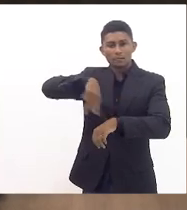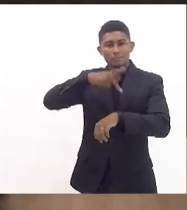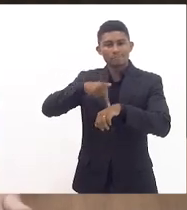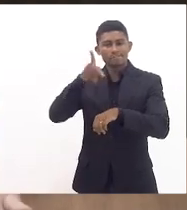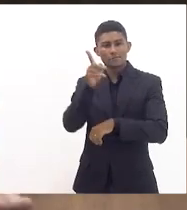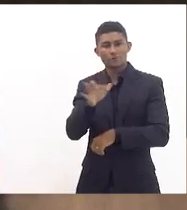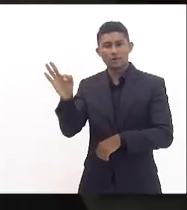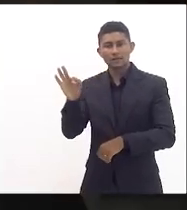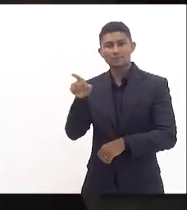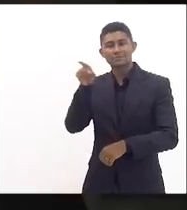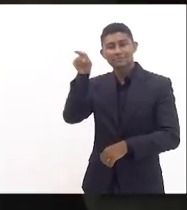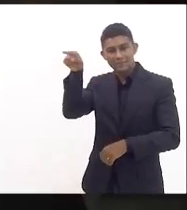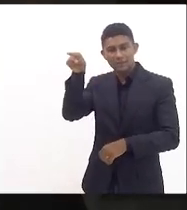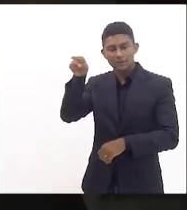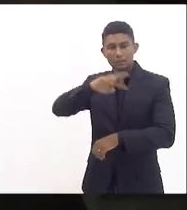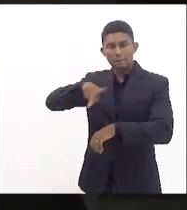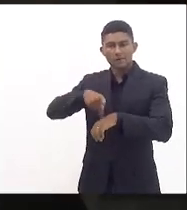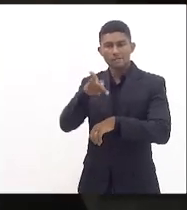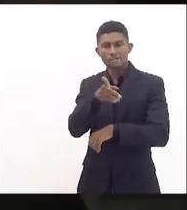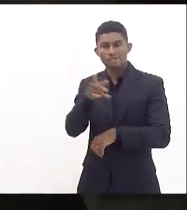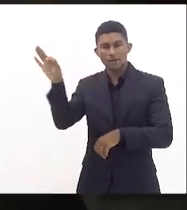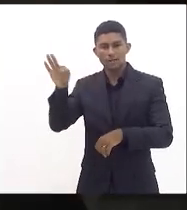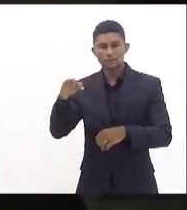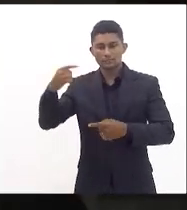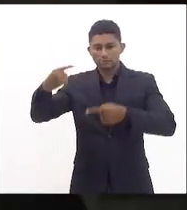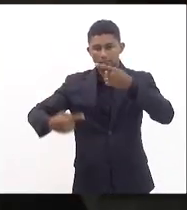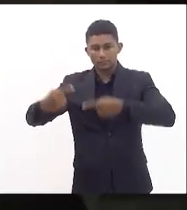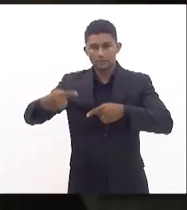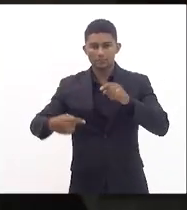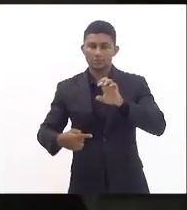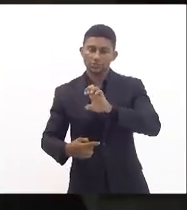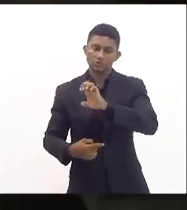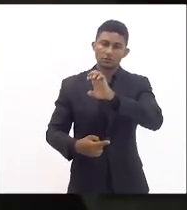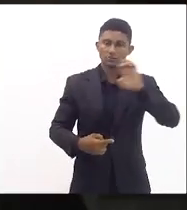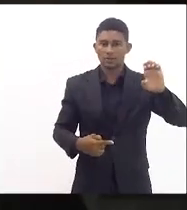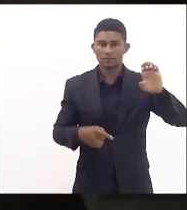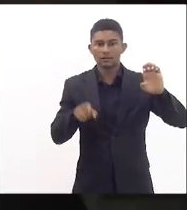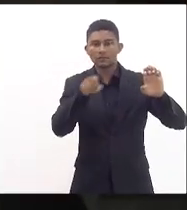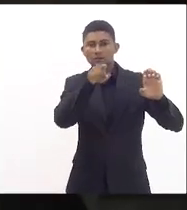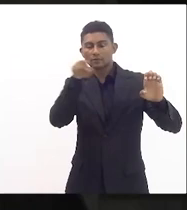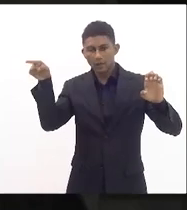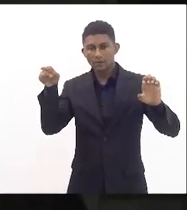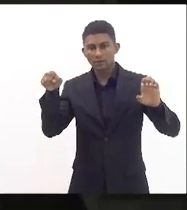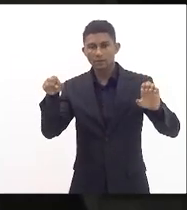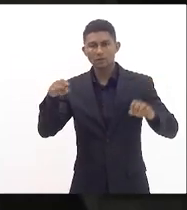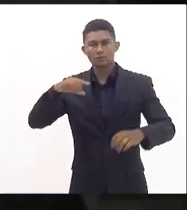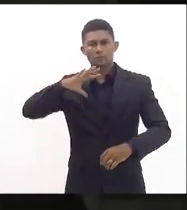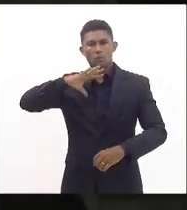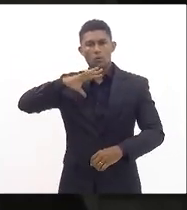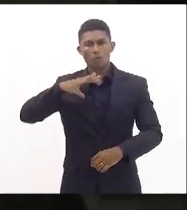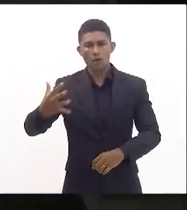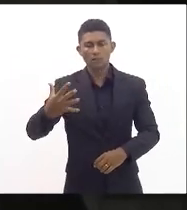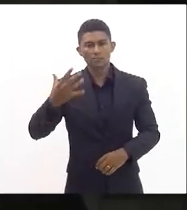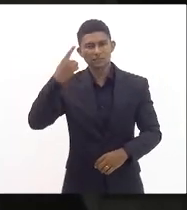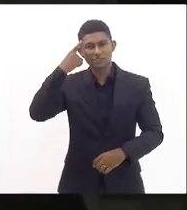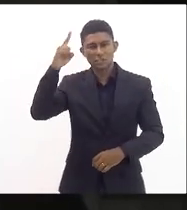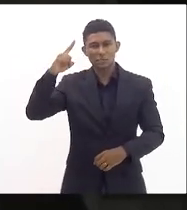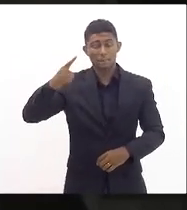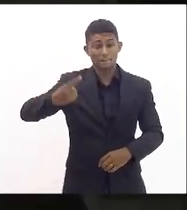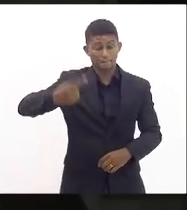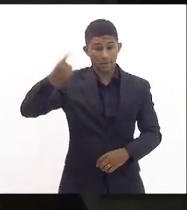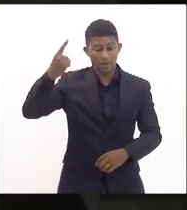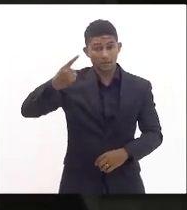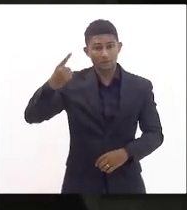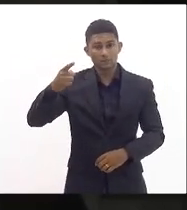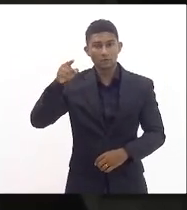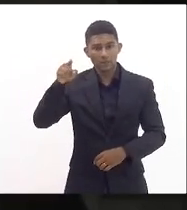a esquerda francesa teve a coragem, já no primeiro dia, quando deu o